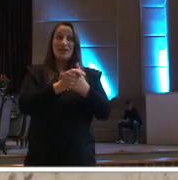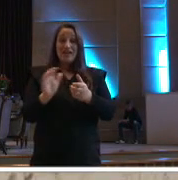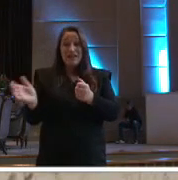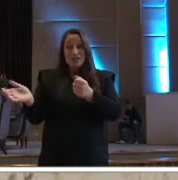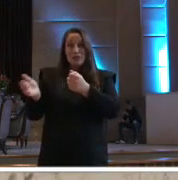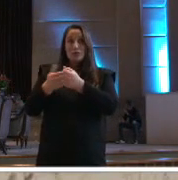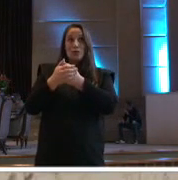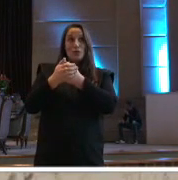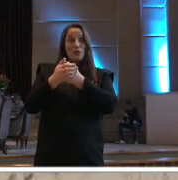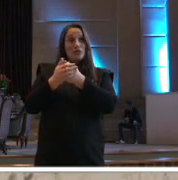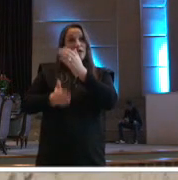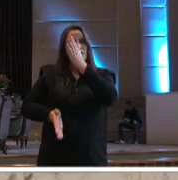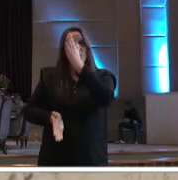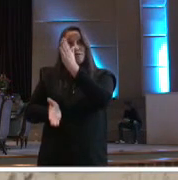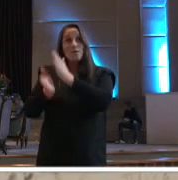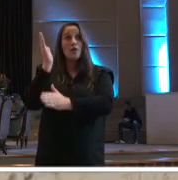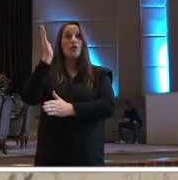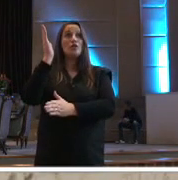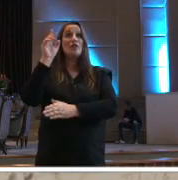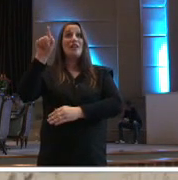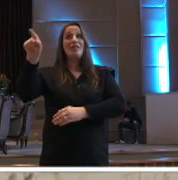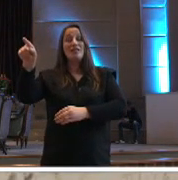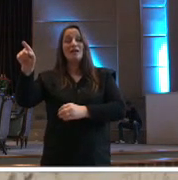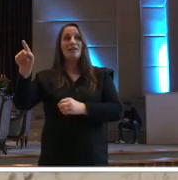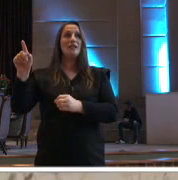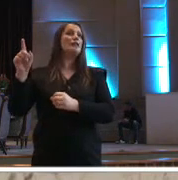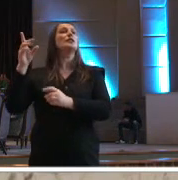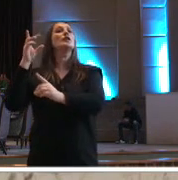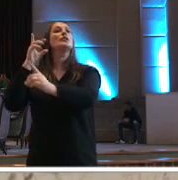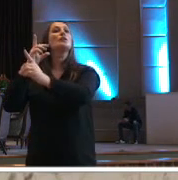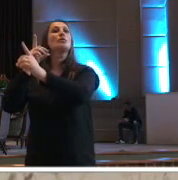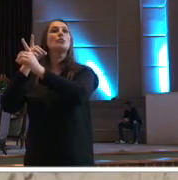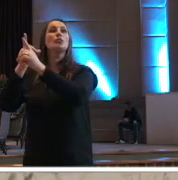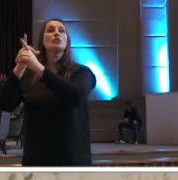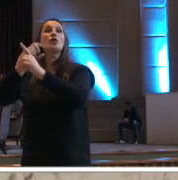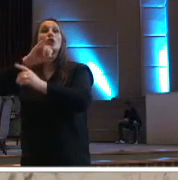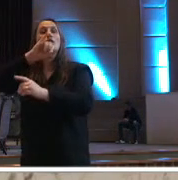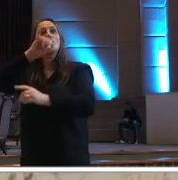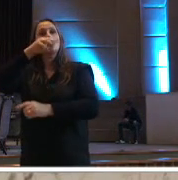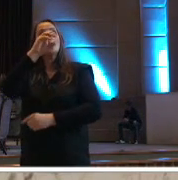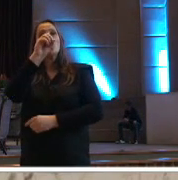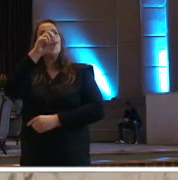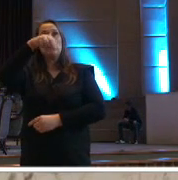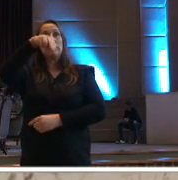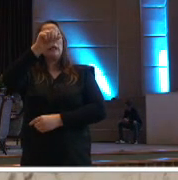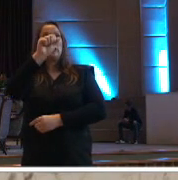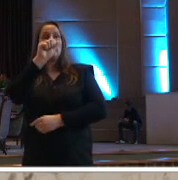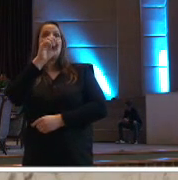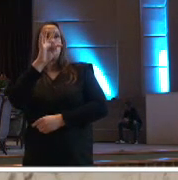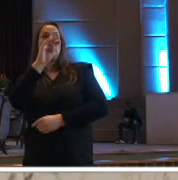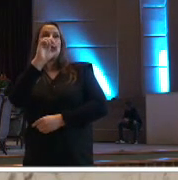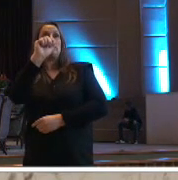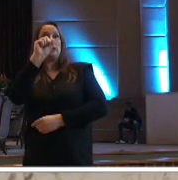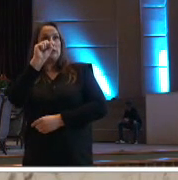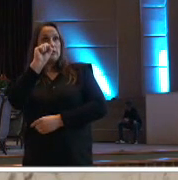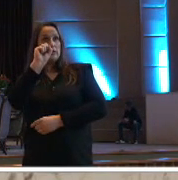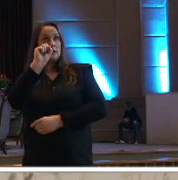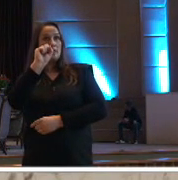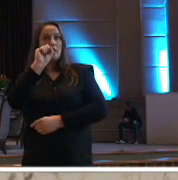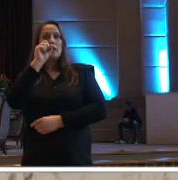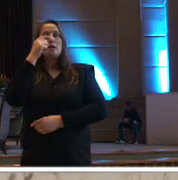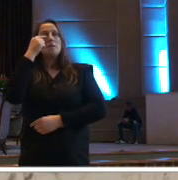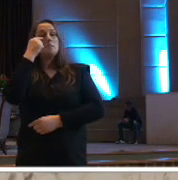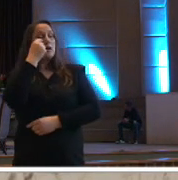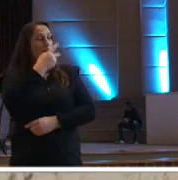ele foge dali. Em Ramá ele tem o seu encontro com Jonatas, e Jonatas vai sondar o coração do